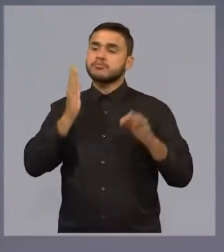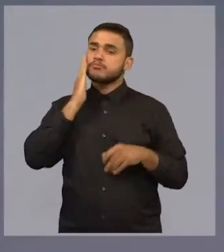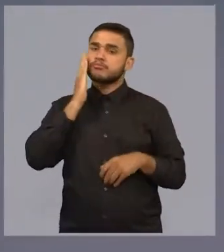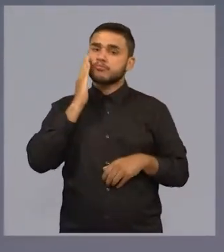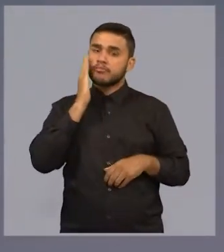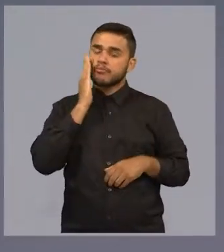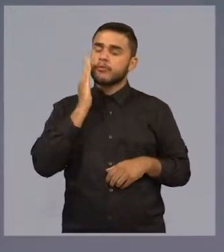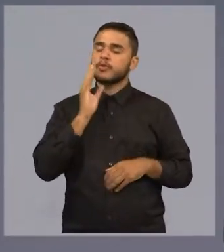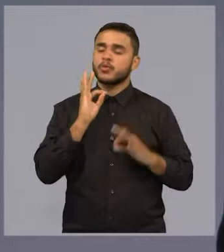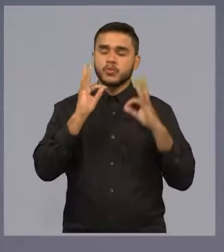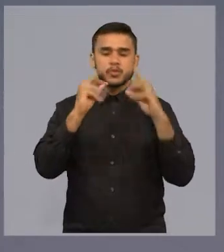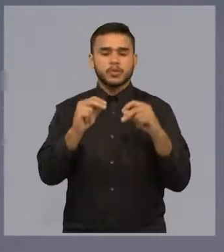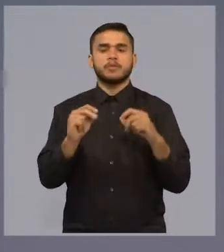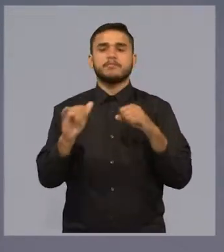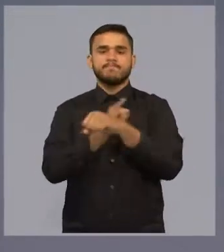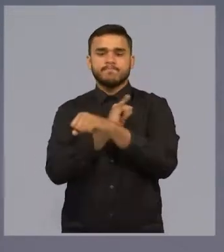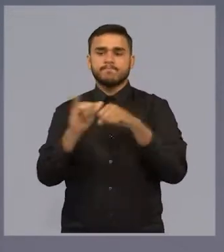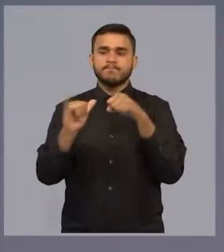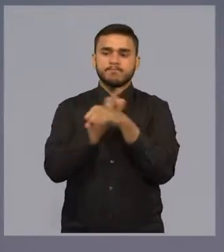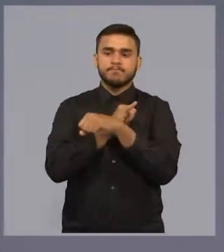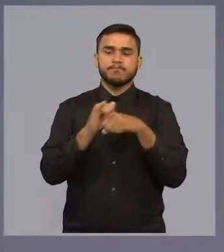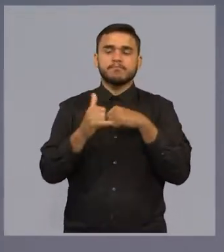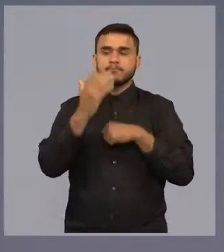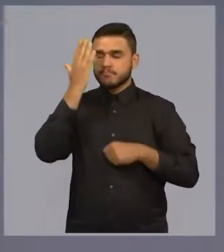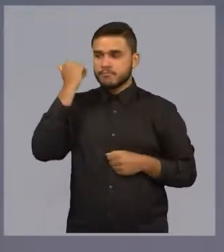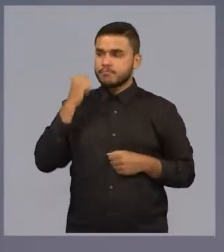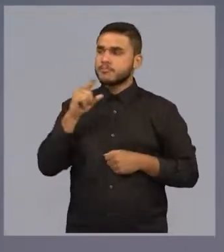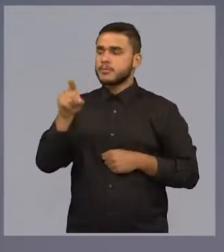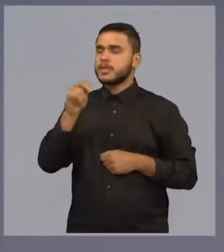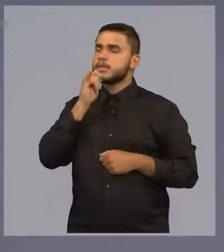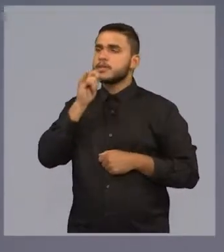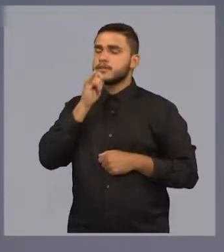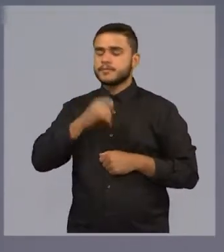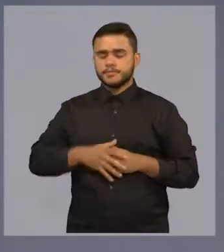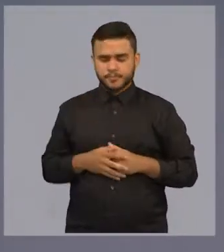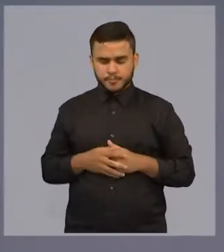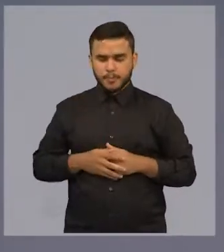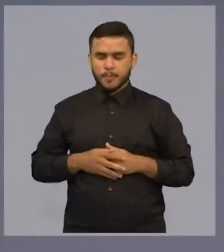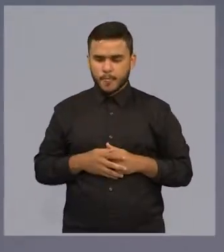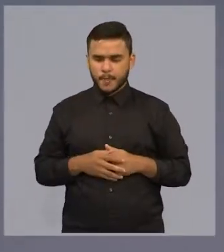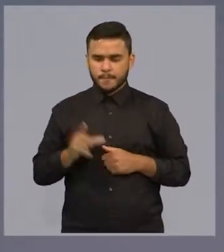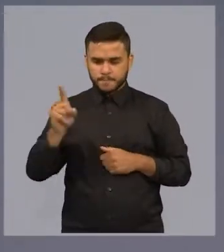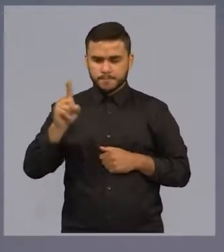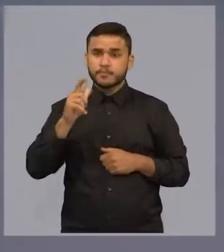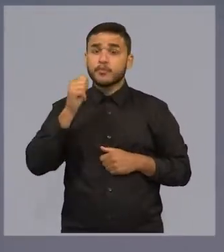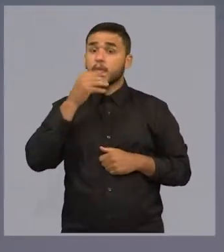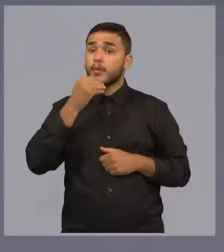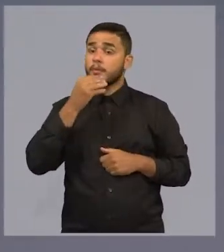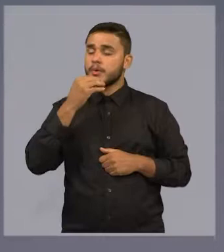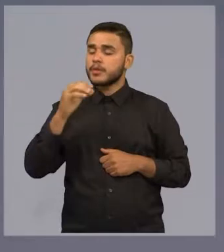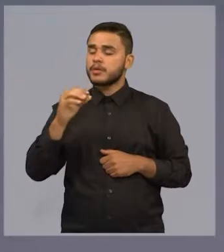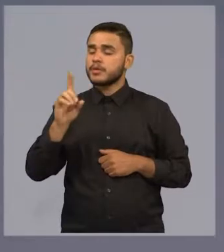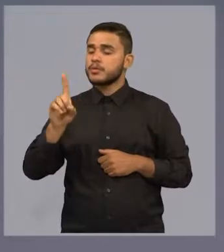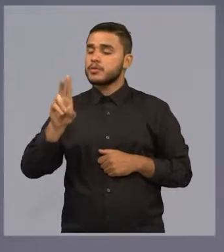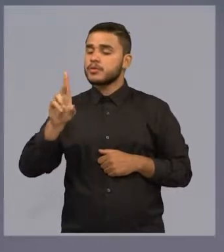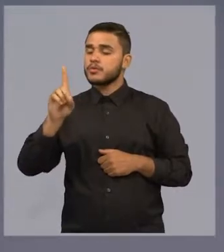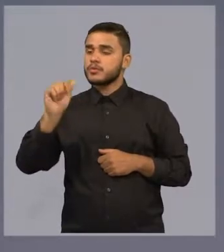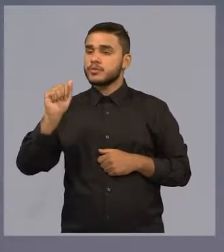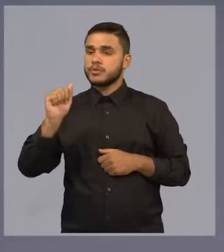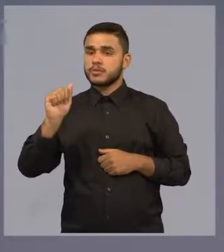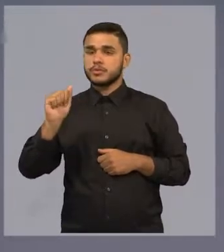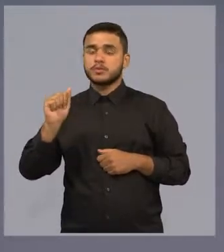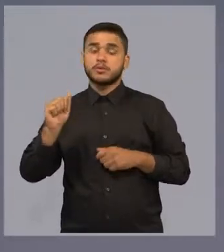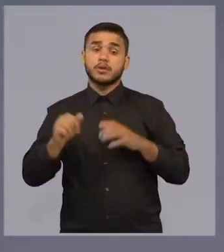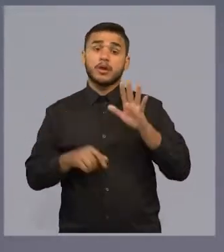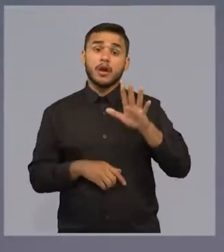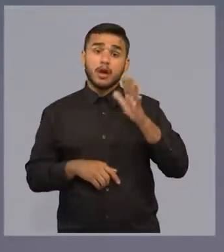repassar a agenda do programa dele. Porque você percebe que o Duda Mendonça instruiu o Lula, o João Santana